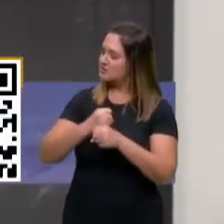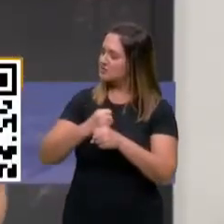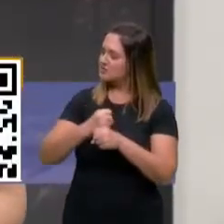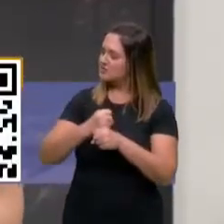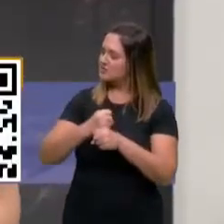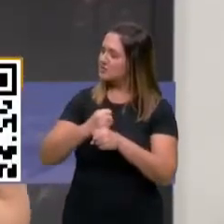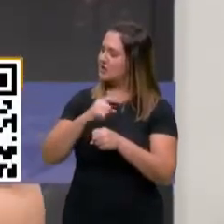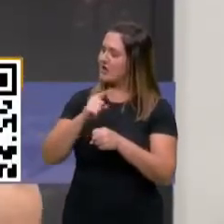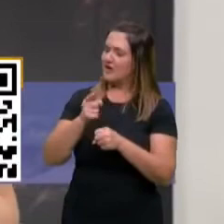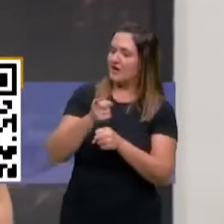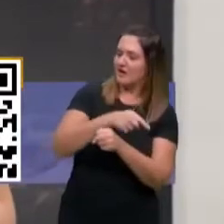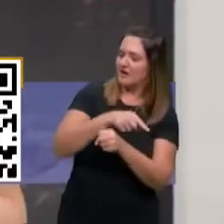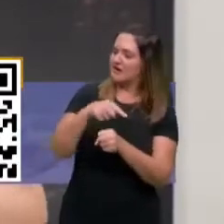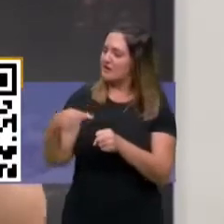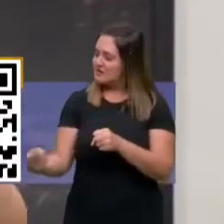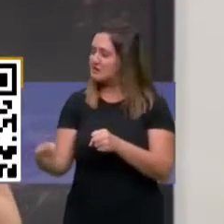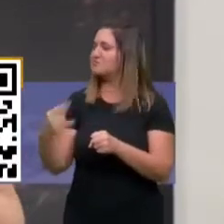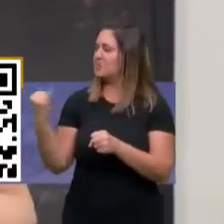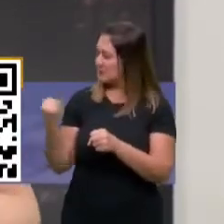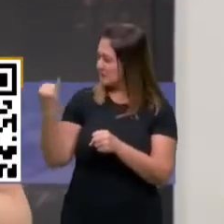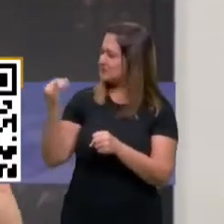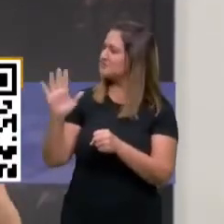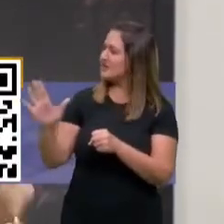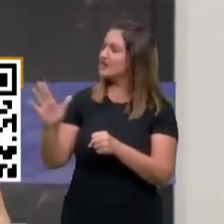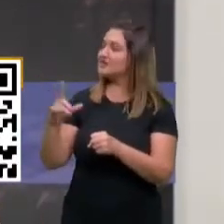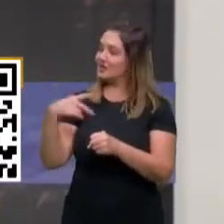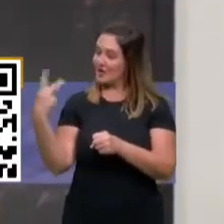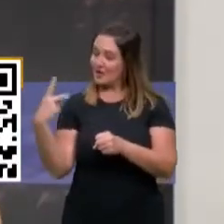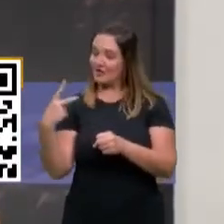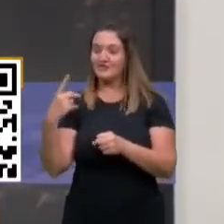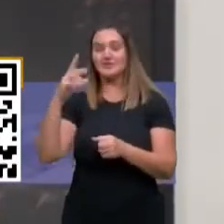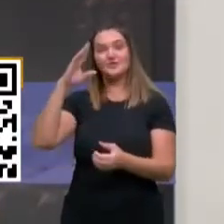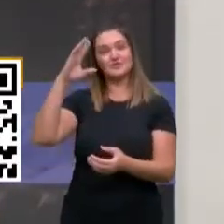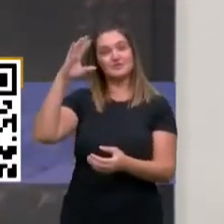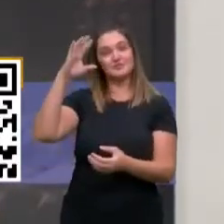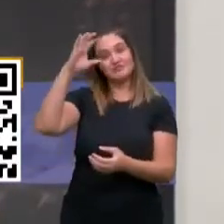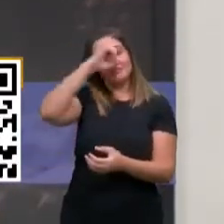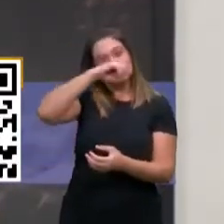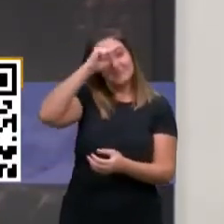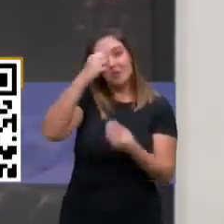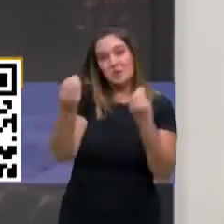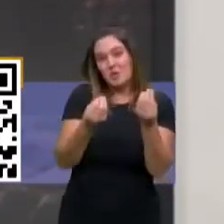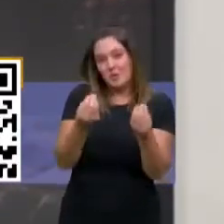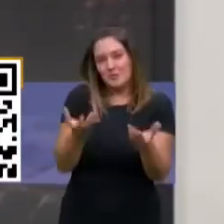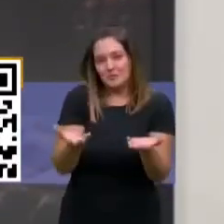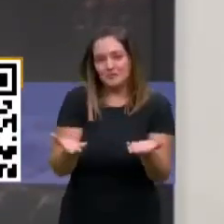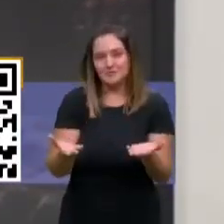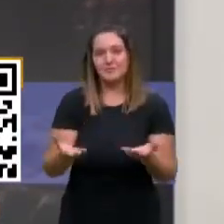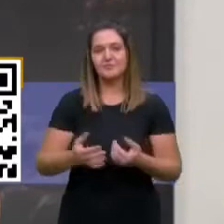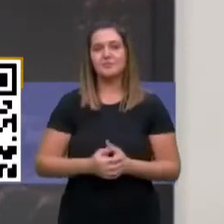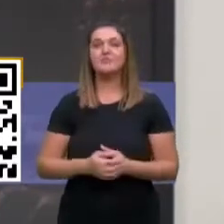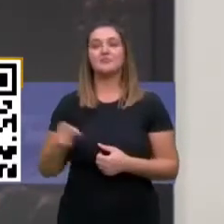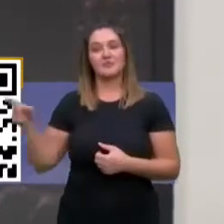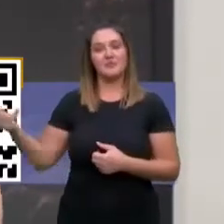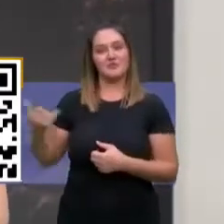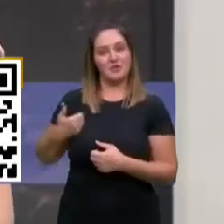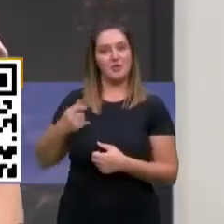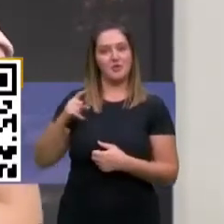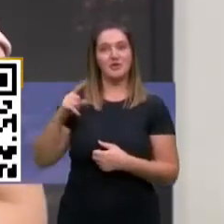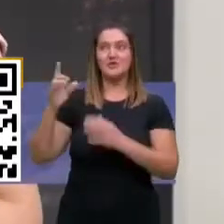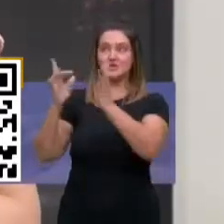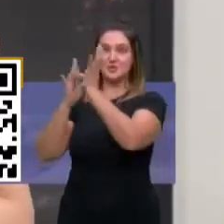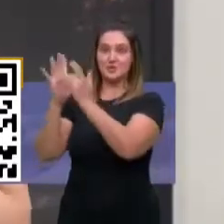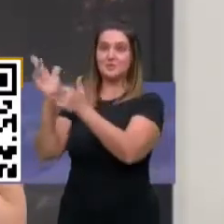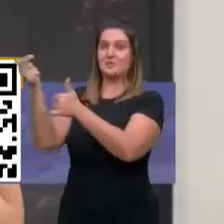você vamos descobrir hoje, quando será, se antes ou depois da segunda vinda de Jesus. Bom, o pastor já adiantou aqui que é